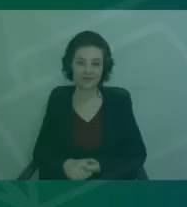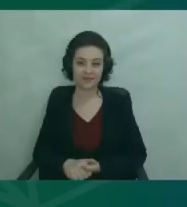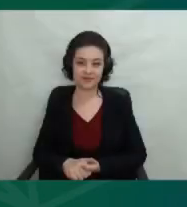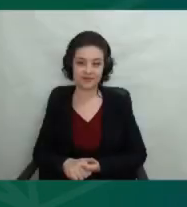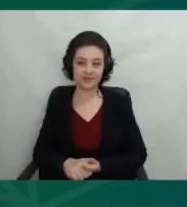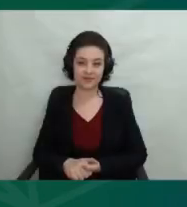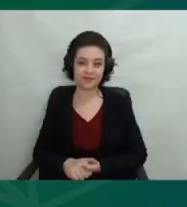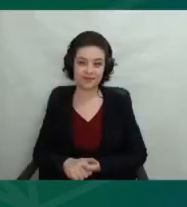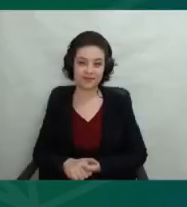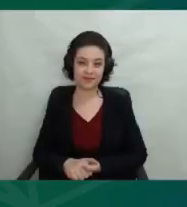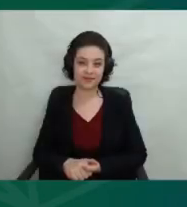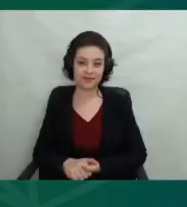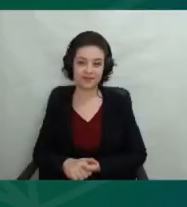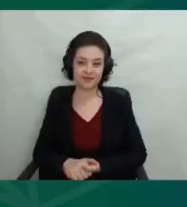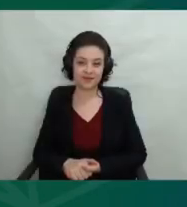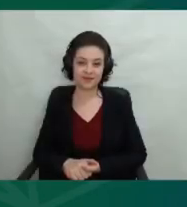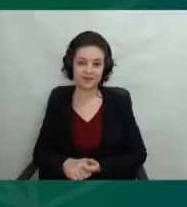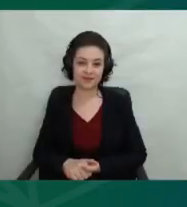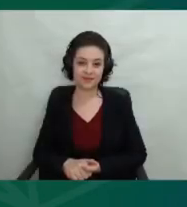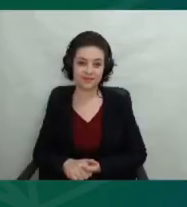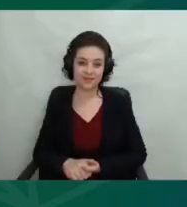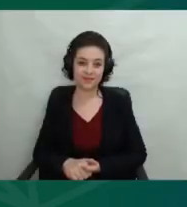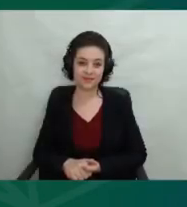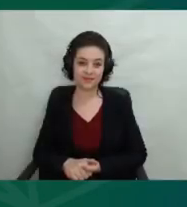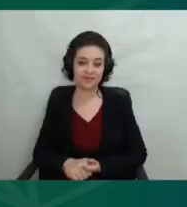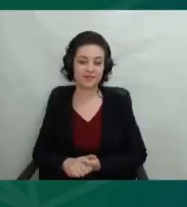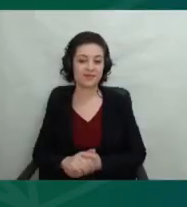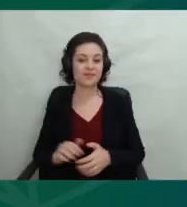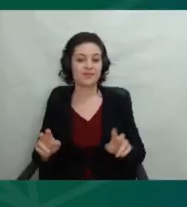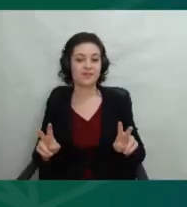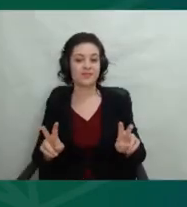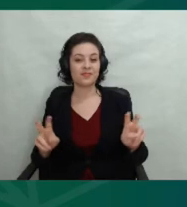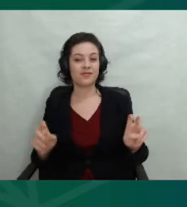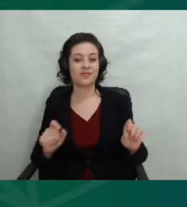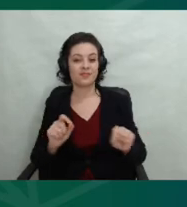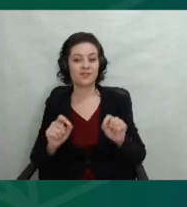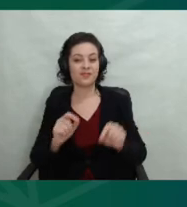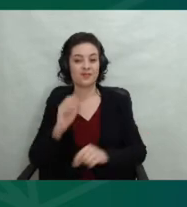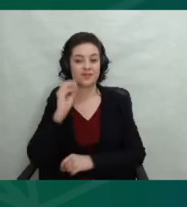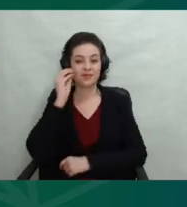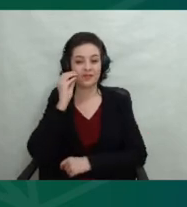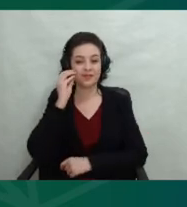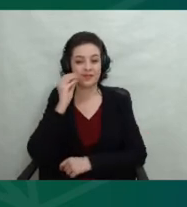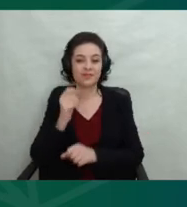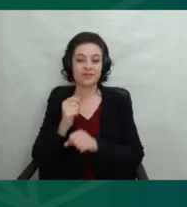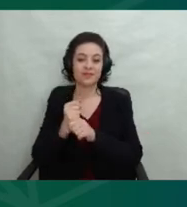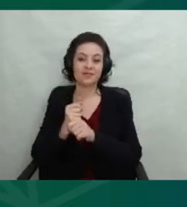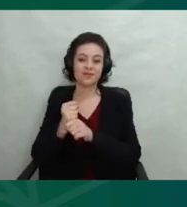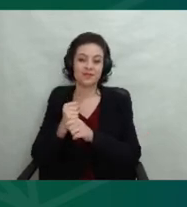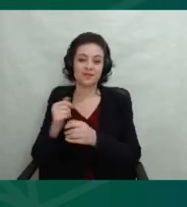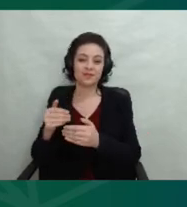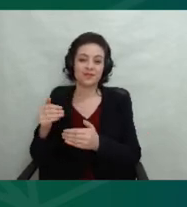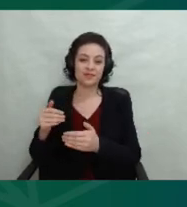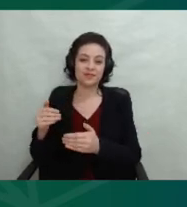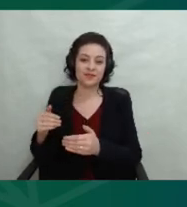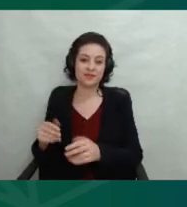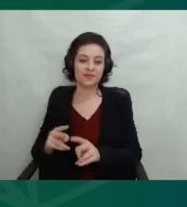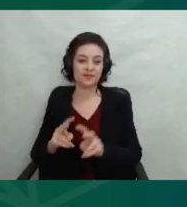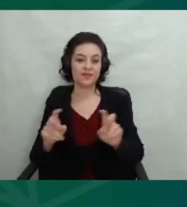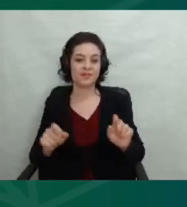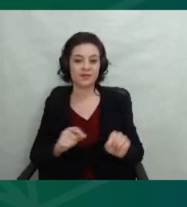Bom, o tema que eu queria trazer um pouquinho da experiência dos últimos anos, fala sobre fármacos e